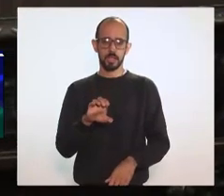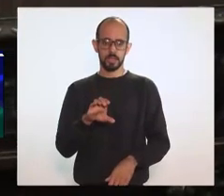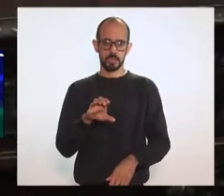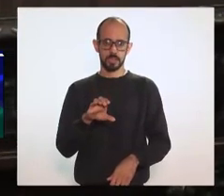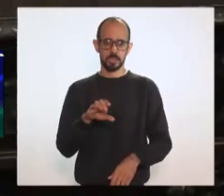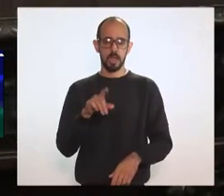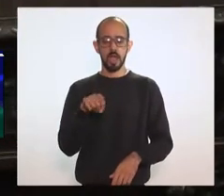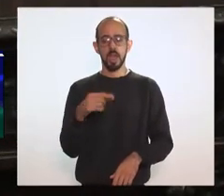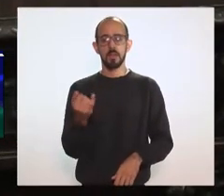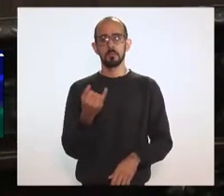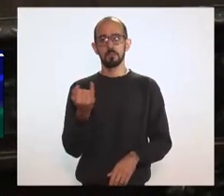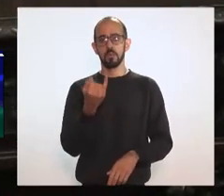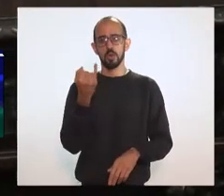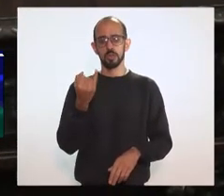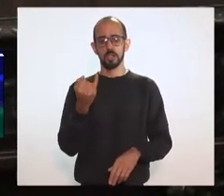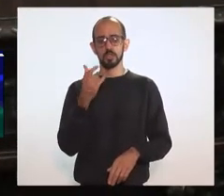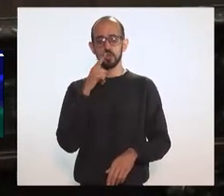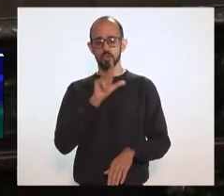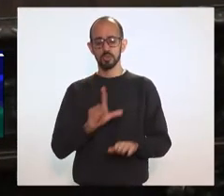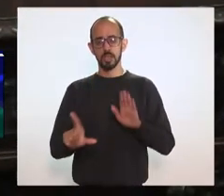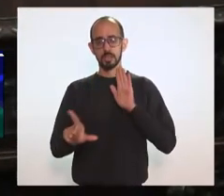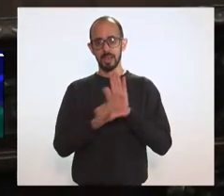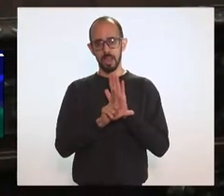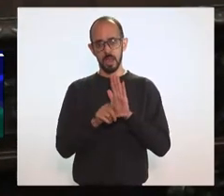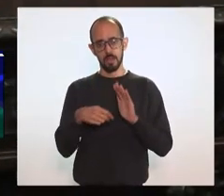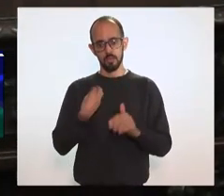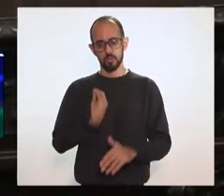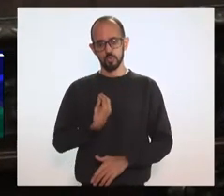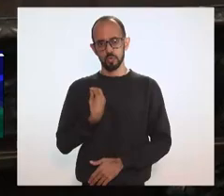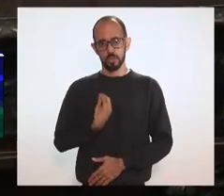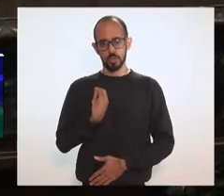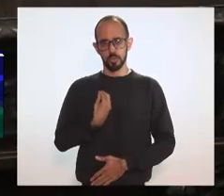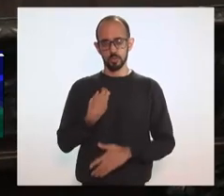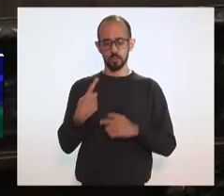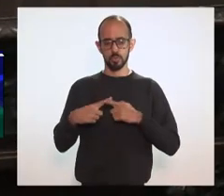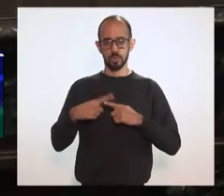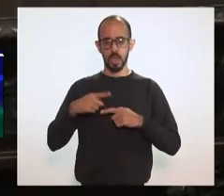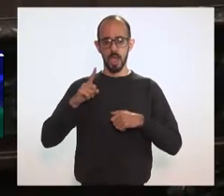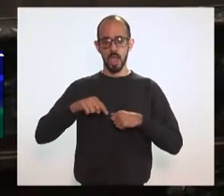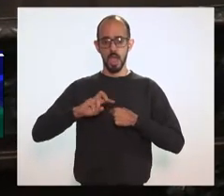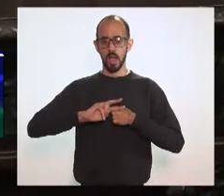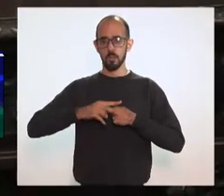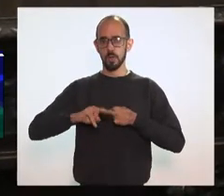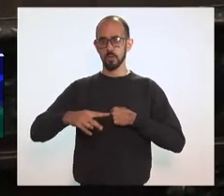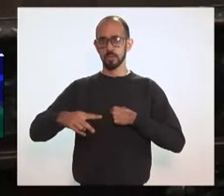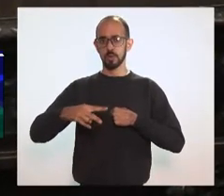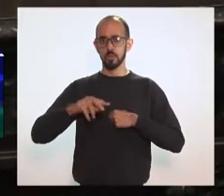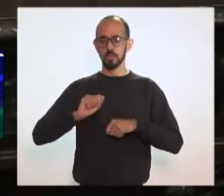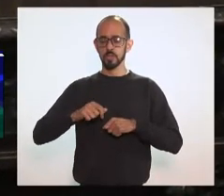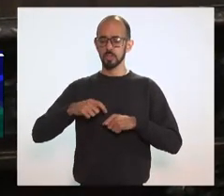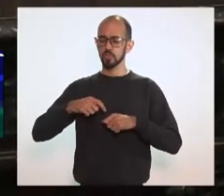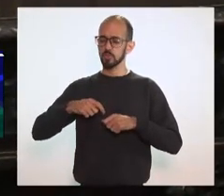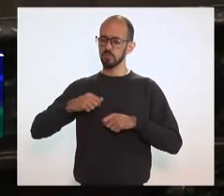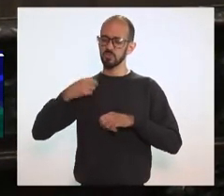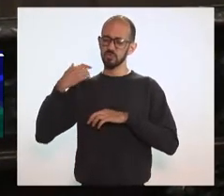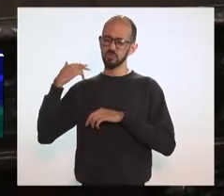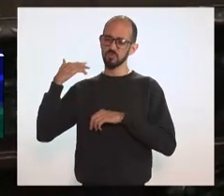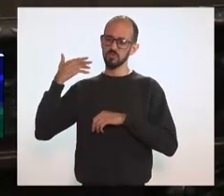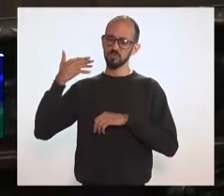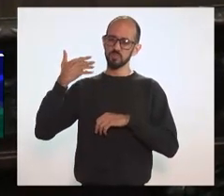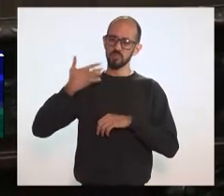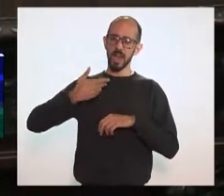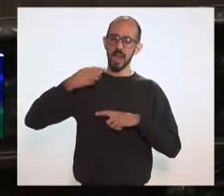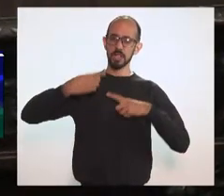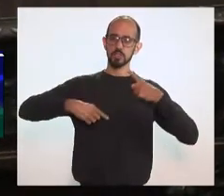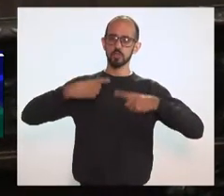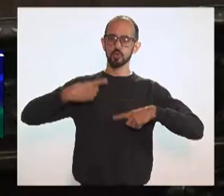assegurar essa lei, mantê-la em vigor. Ela é produto de uma longa trajetória de debate, de discussão aqui na